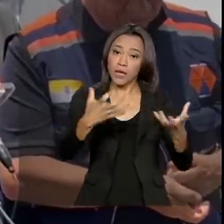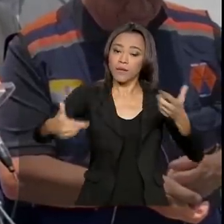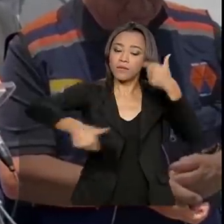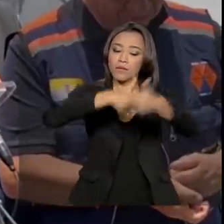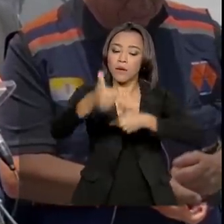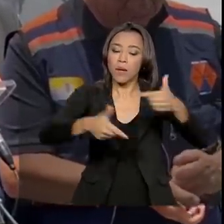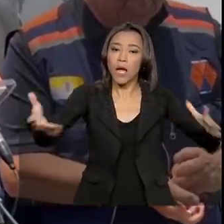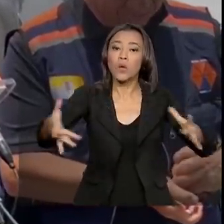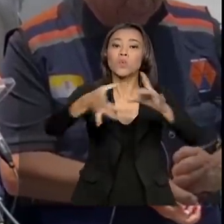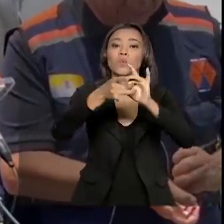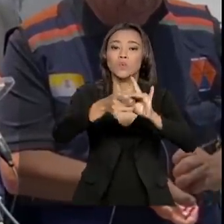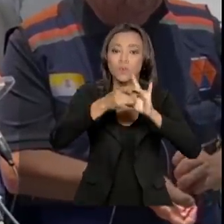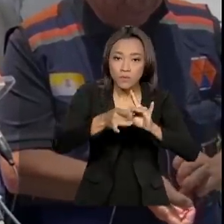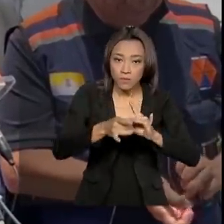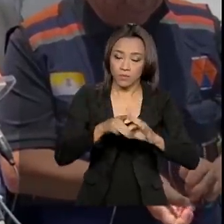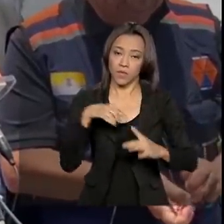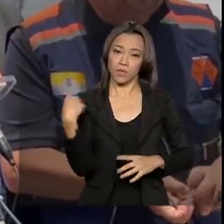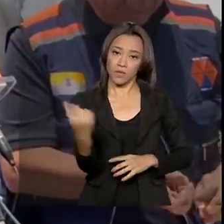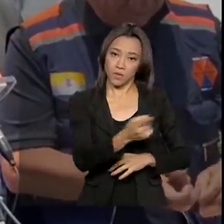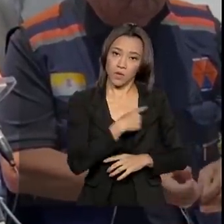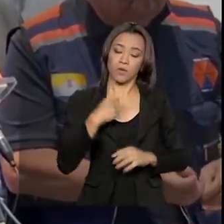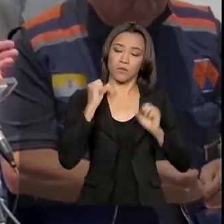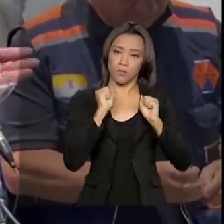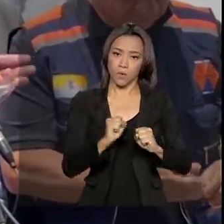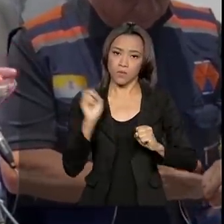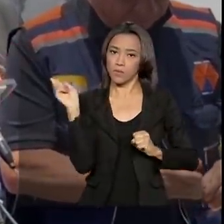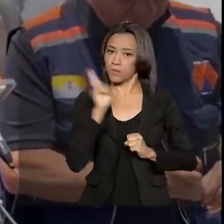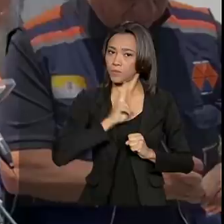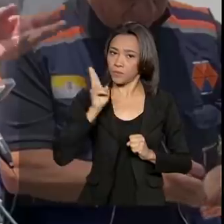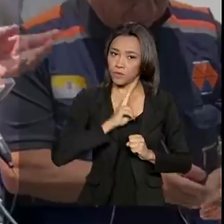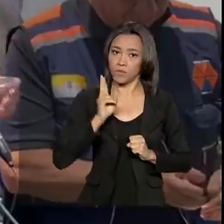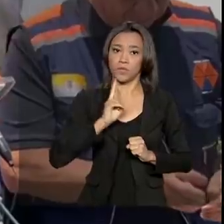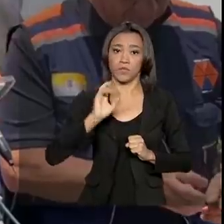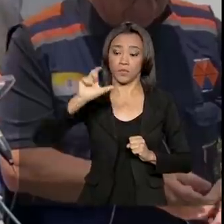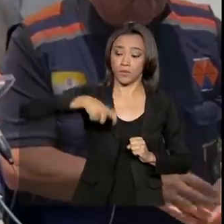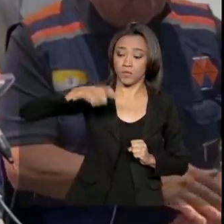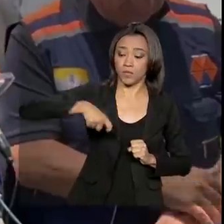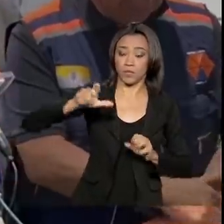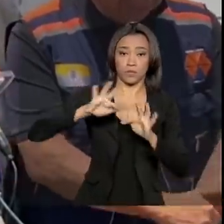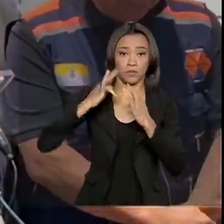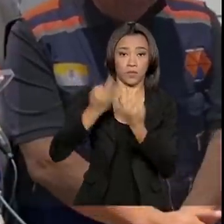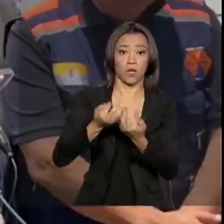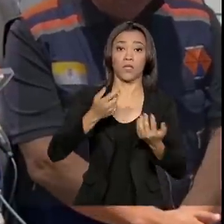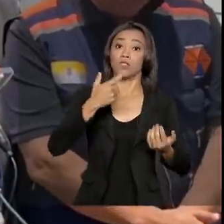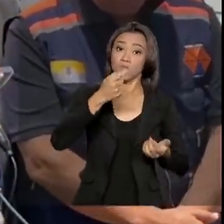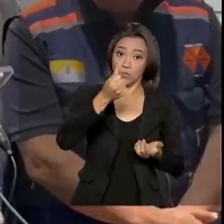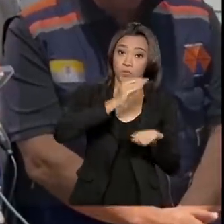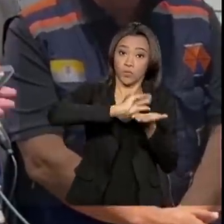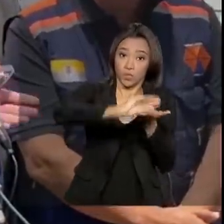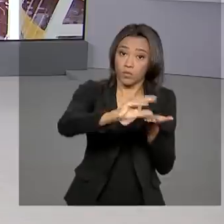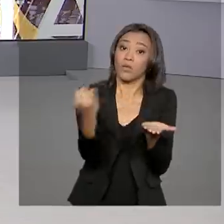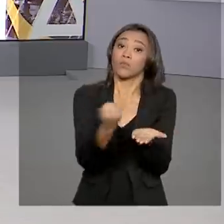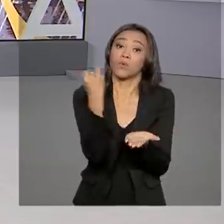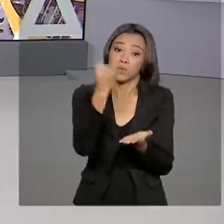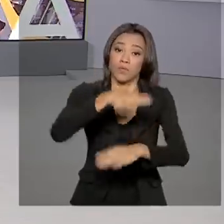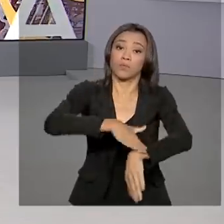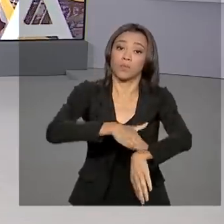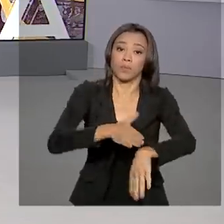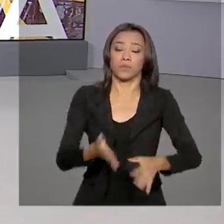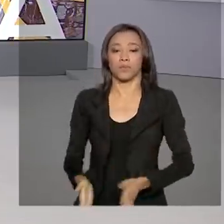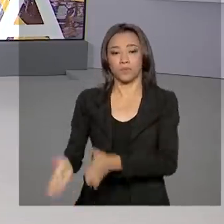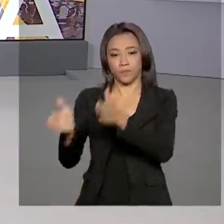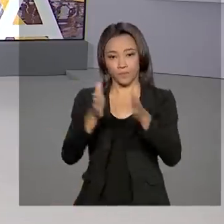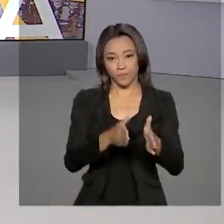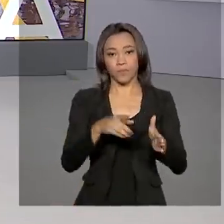nesse momento para que a gente possa trazer o quanto antes o benefício, o recurso que é tão essencial nesse momento. E a